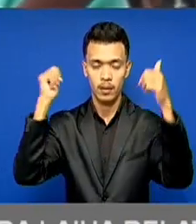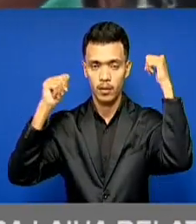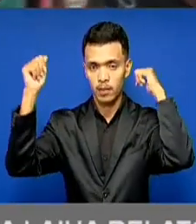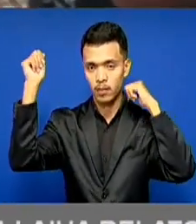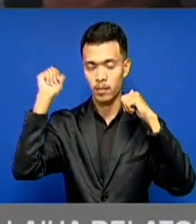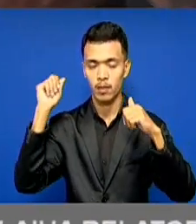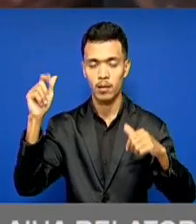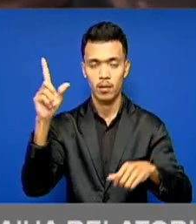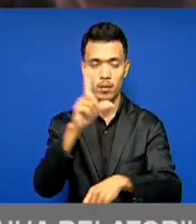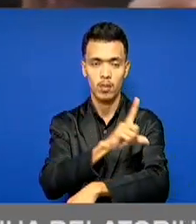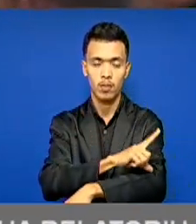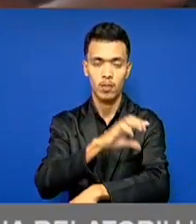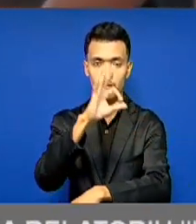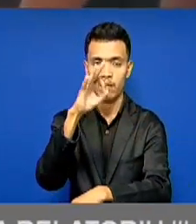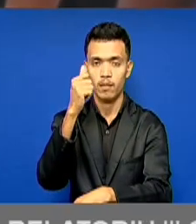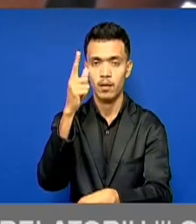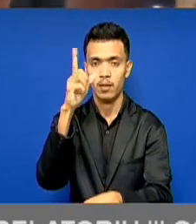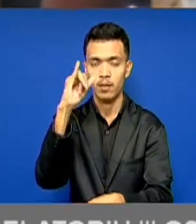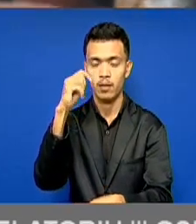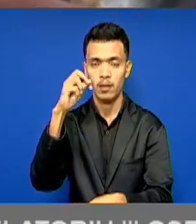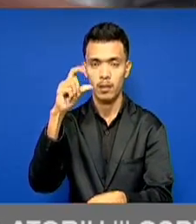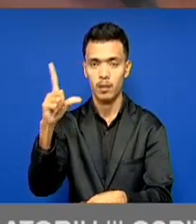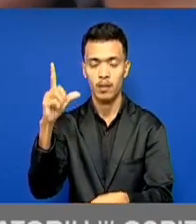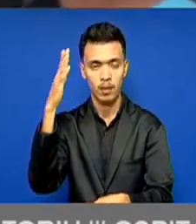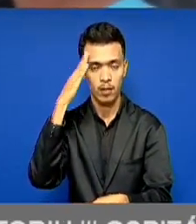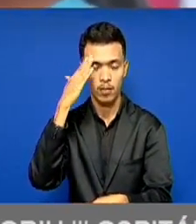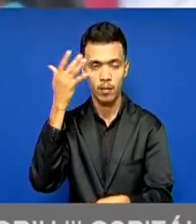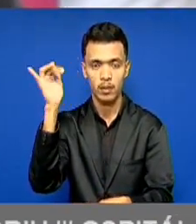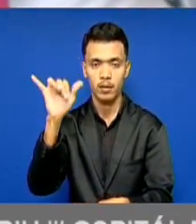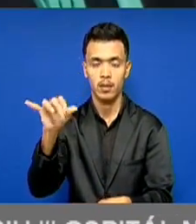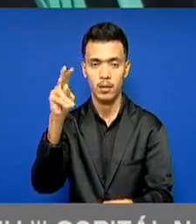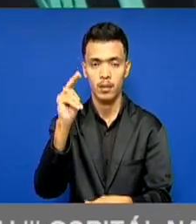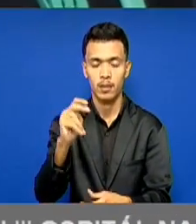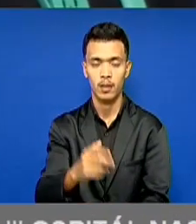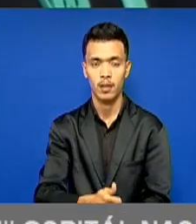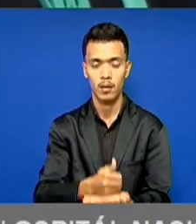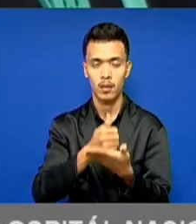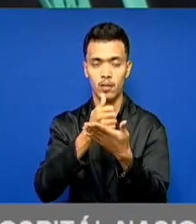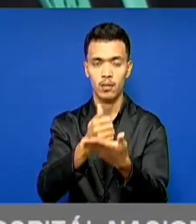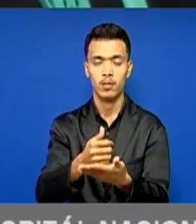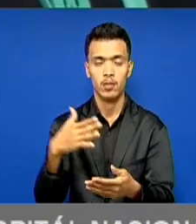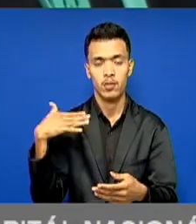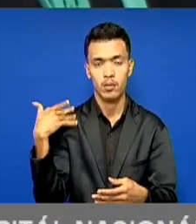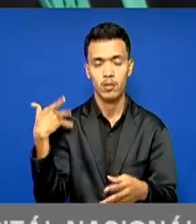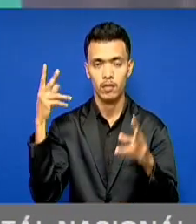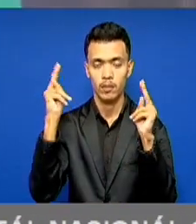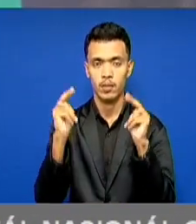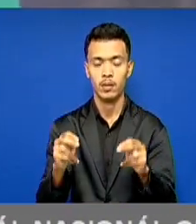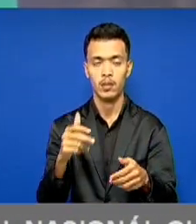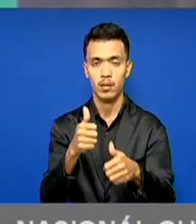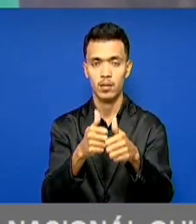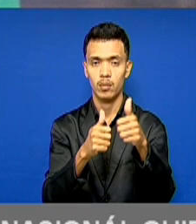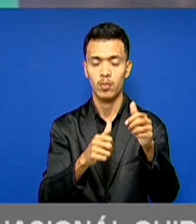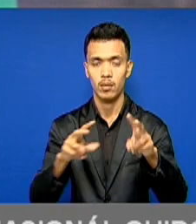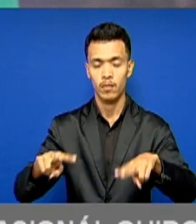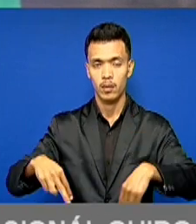Lorong Falintilinia. Hodi hanohika sira ni luta ba ukura sikang. Tambane joven sira precisa ba natituir arroi sira ni infating.